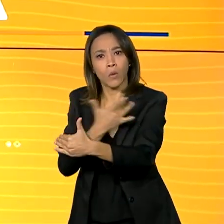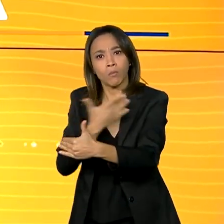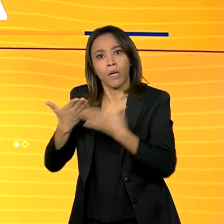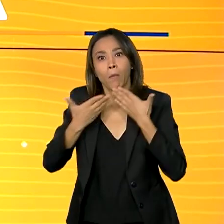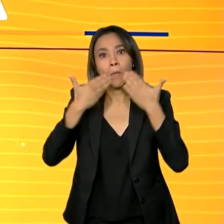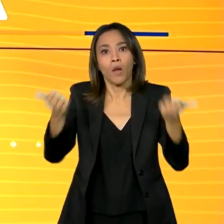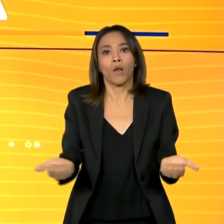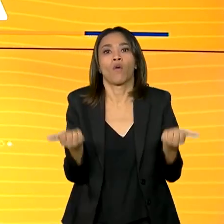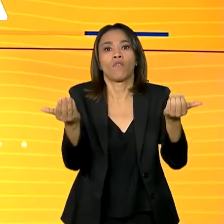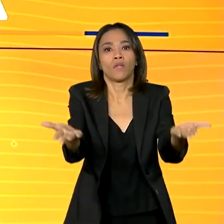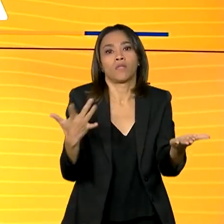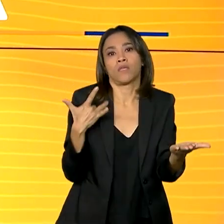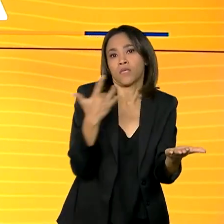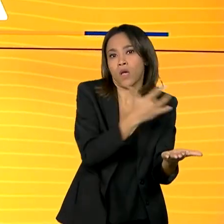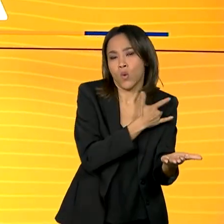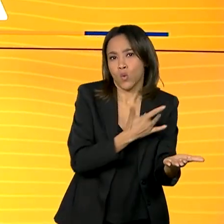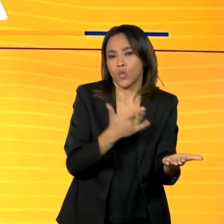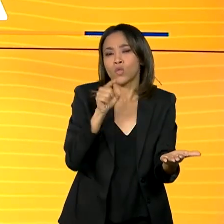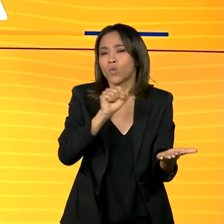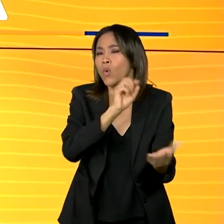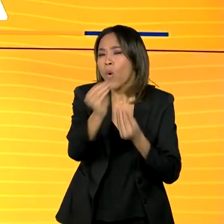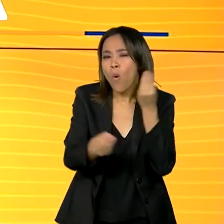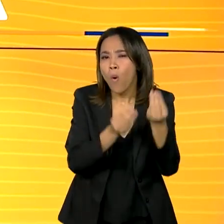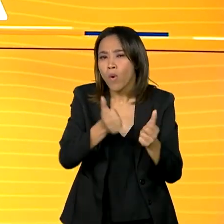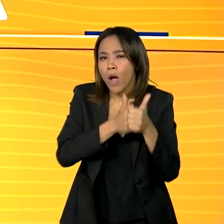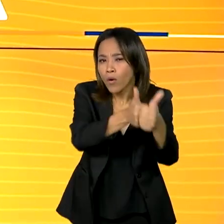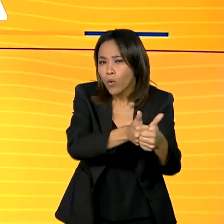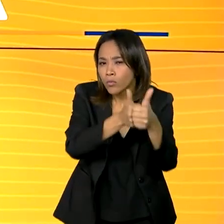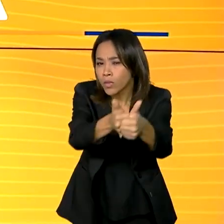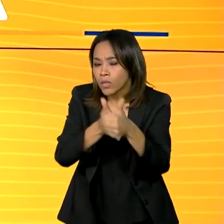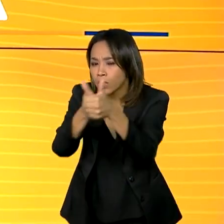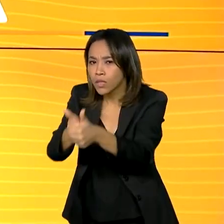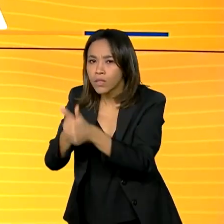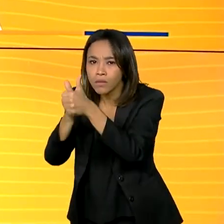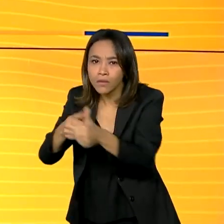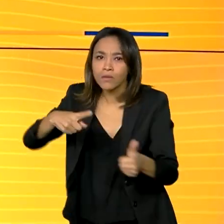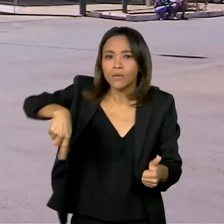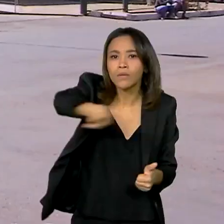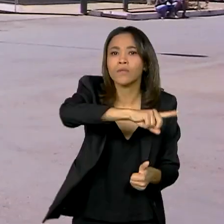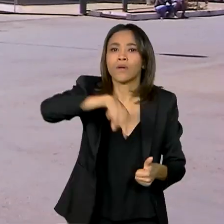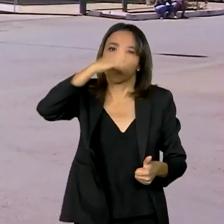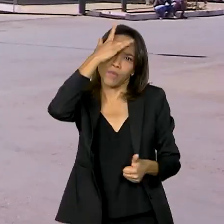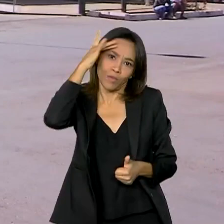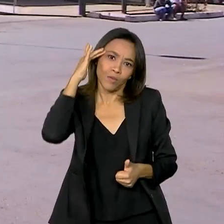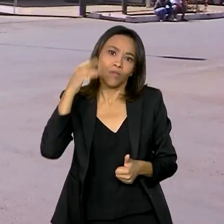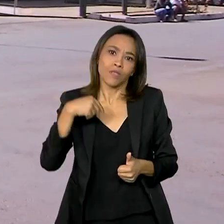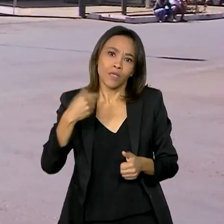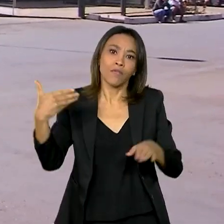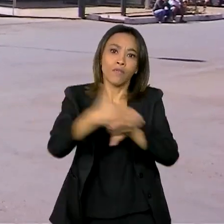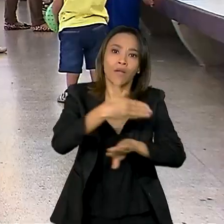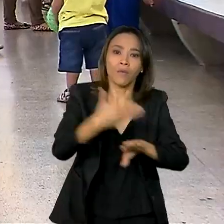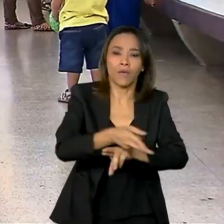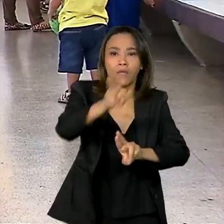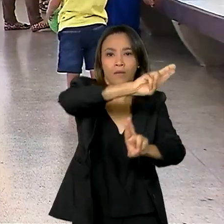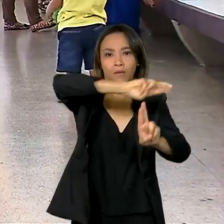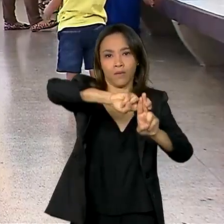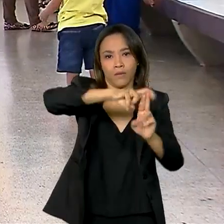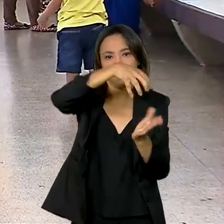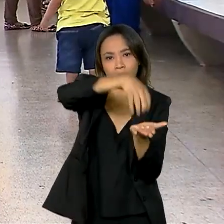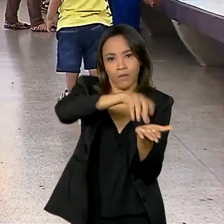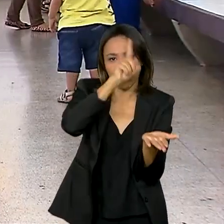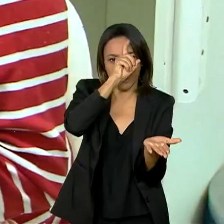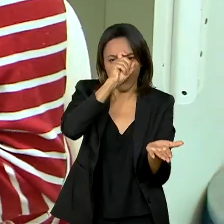medicina preventiva por meio da assistência integral aos pacientes do SUS. Para comemorar os 30 anos